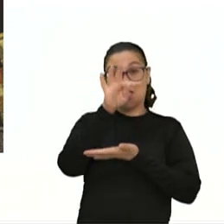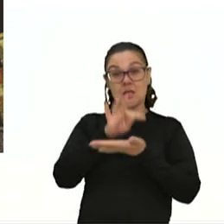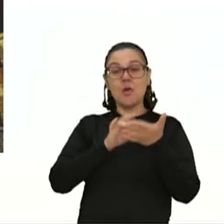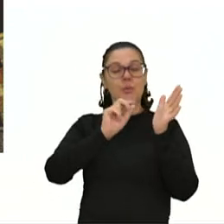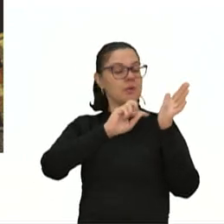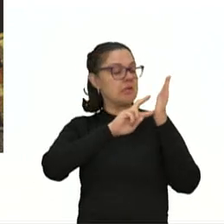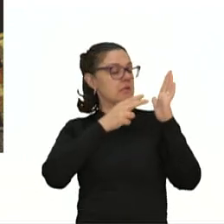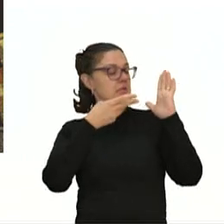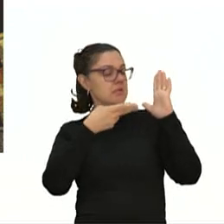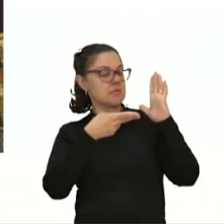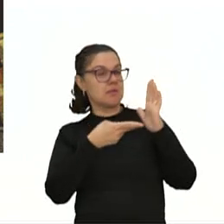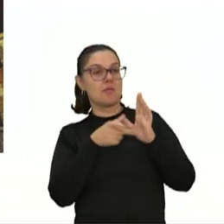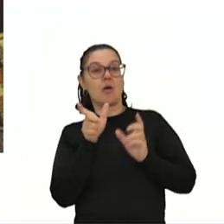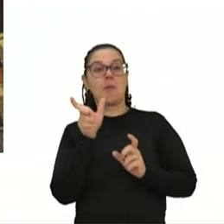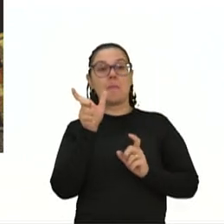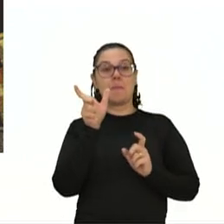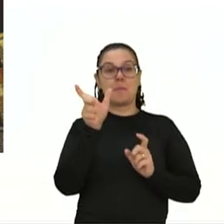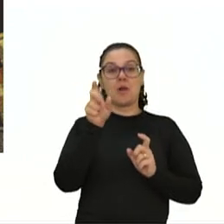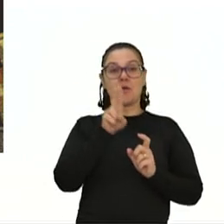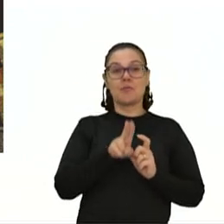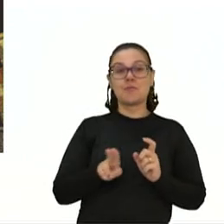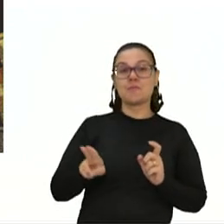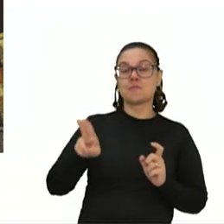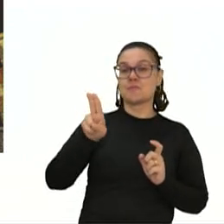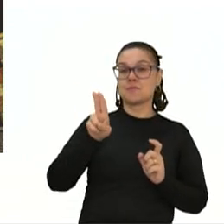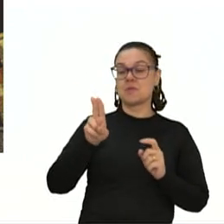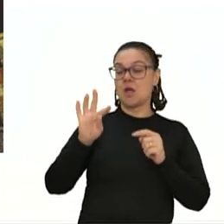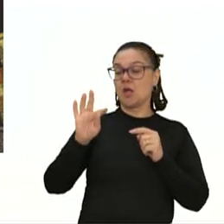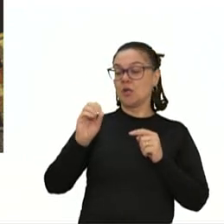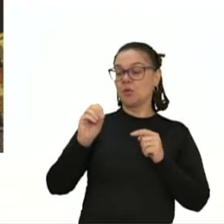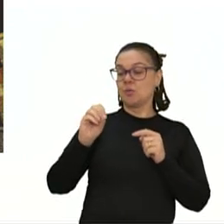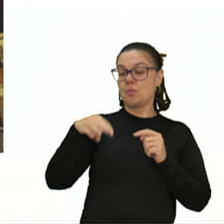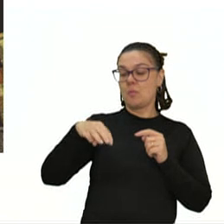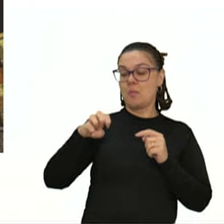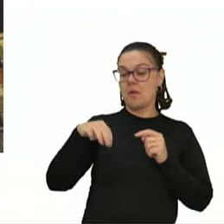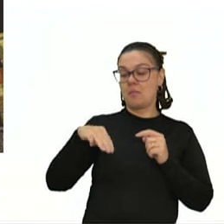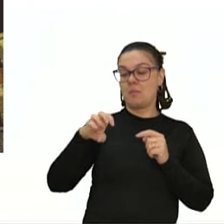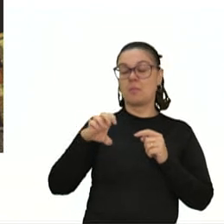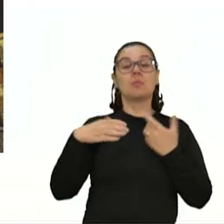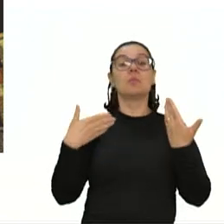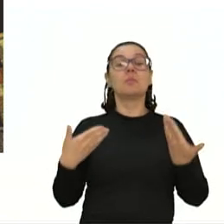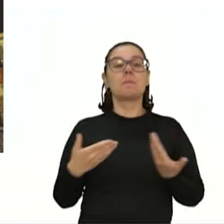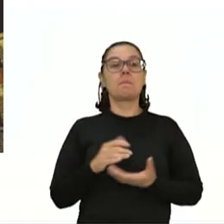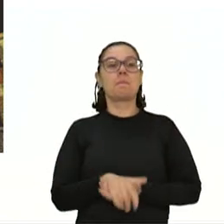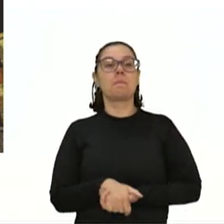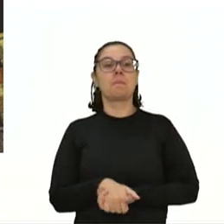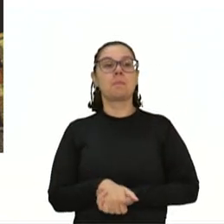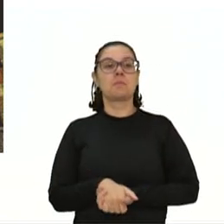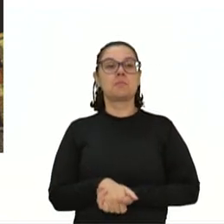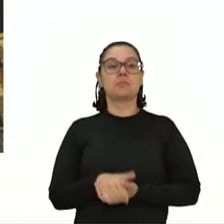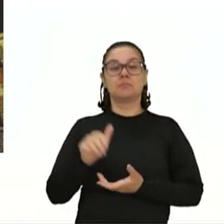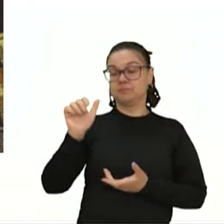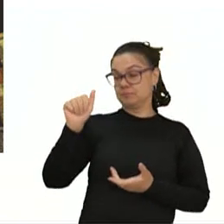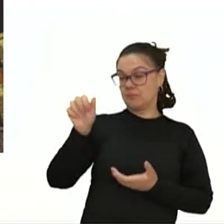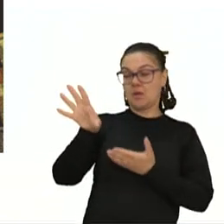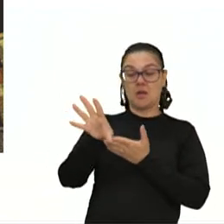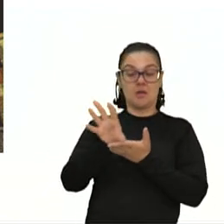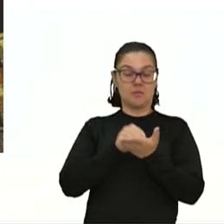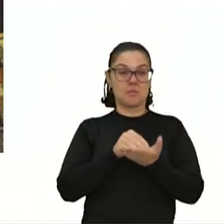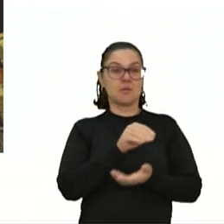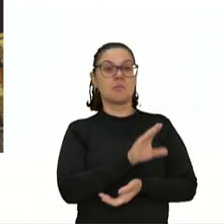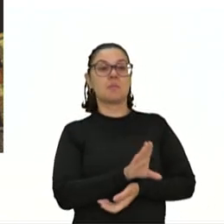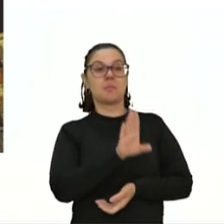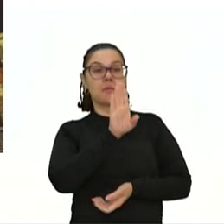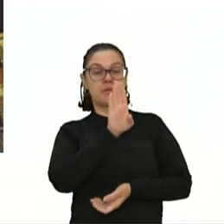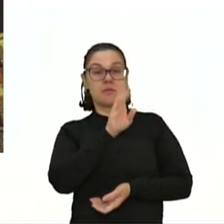Que significado o autor atribuiu a esse verbo to ma'am? Letter A, imitar,